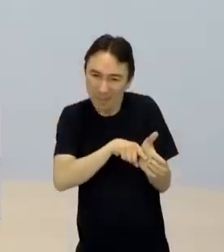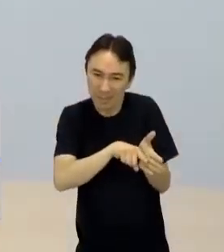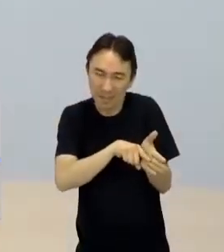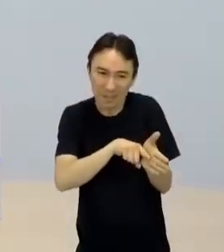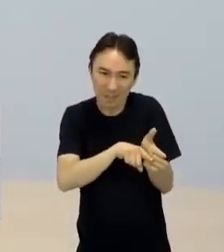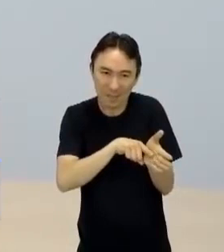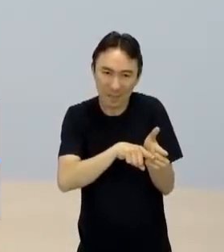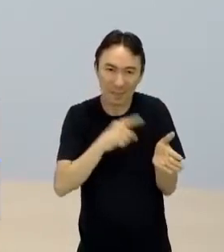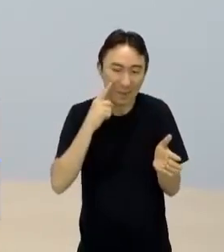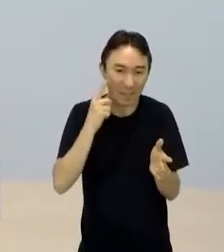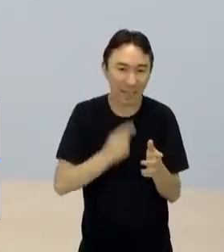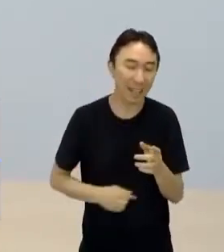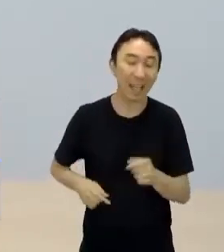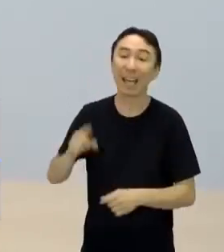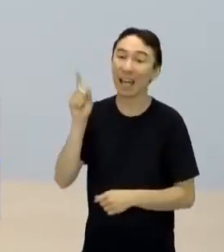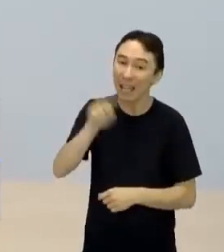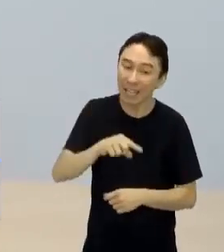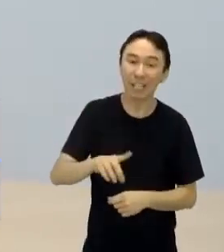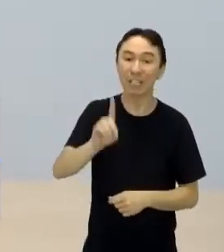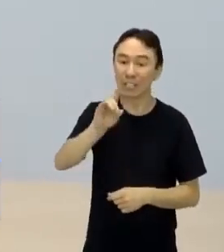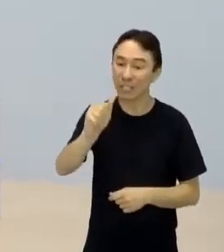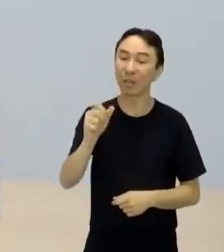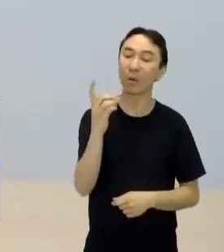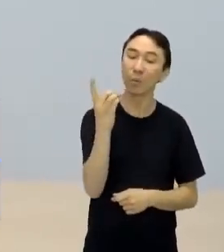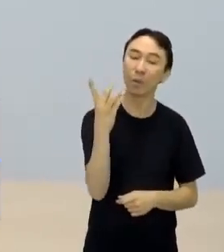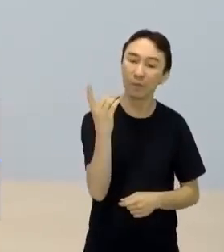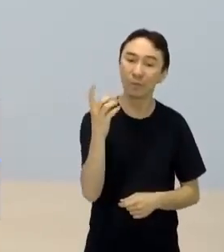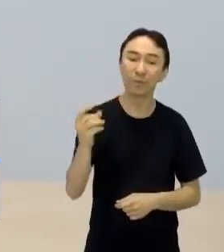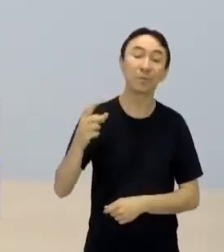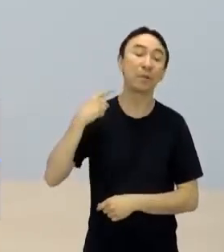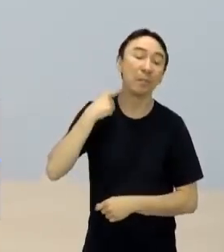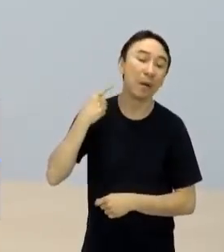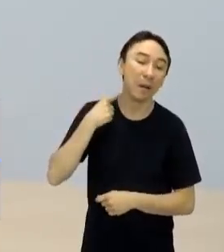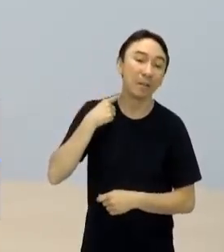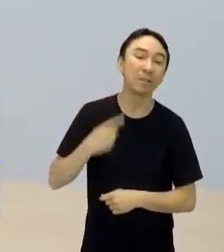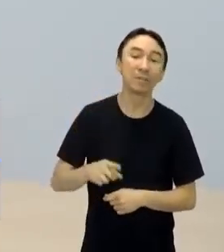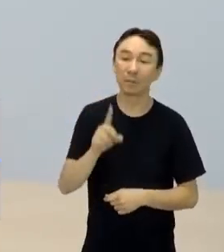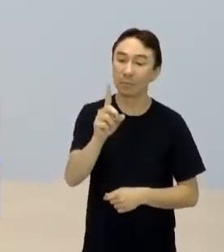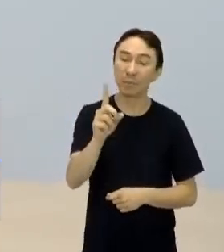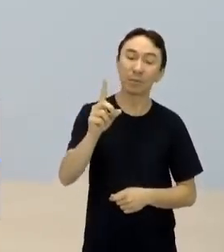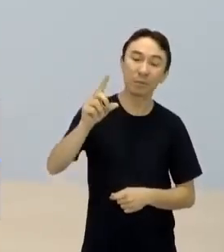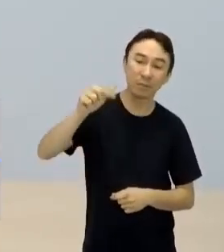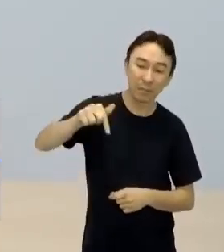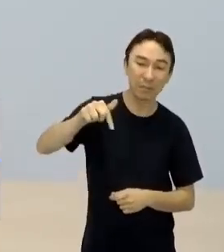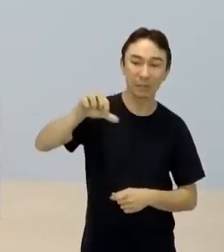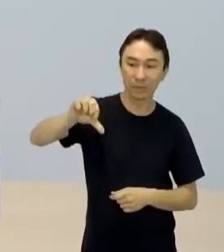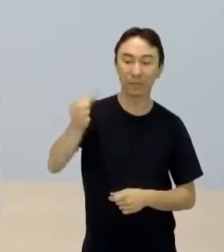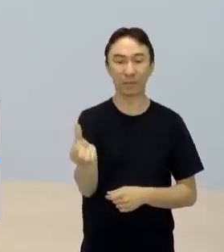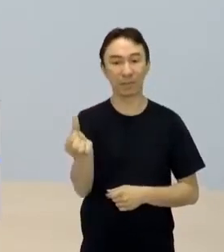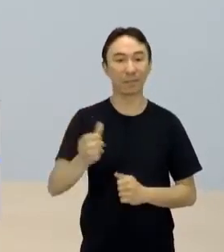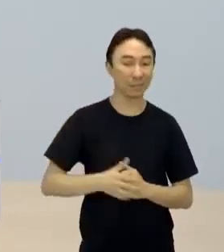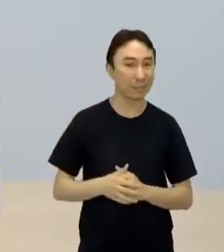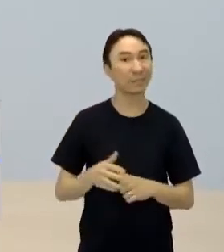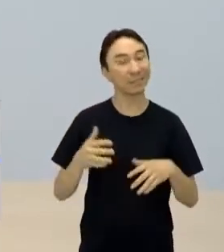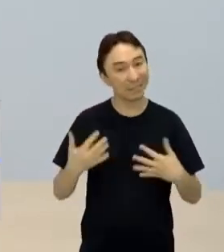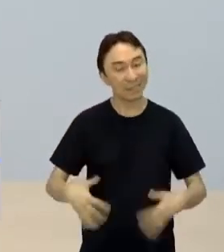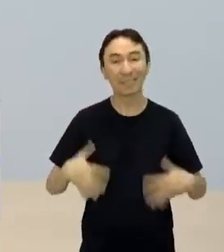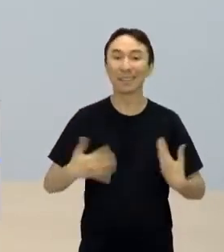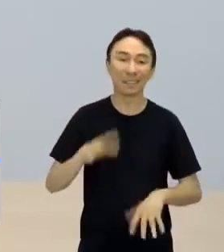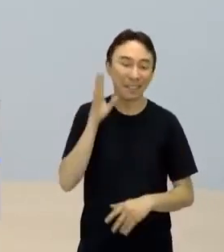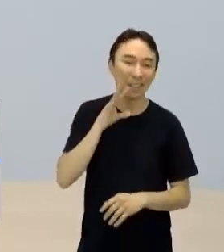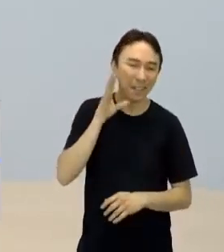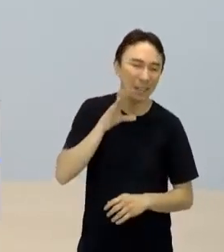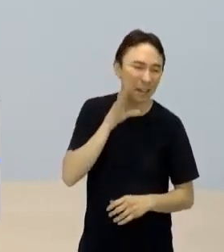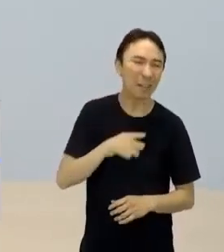14 de maio de 1796. Oba! Aí, que legal, cara, essas participações. Tem aqui o pessoal da Escola Aurora Coelho de